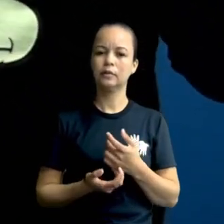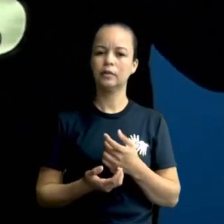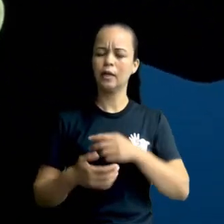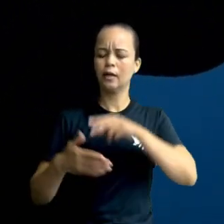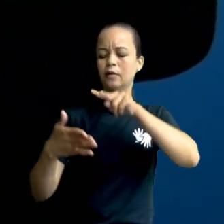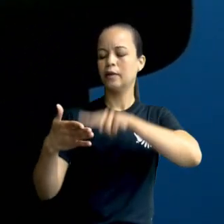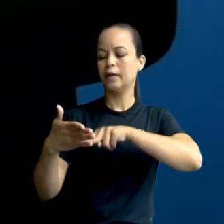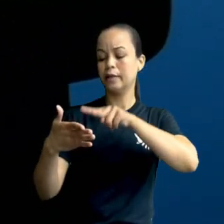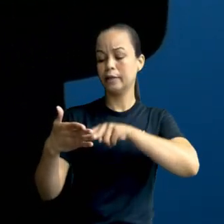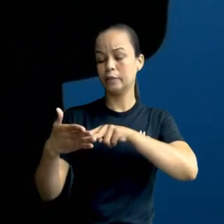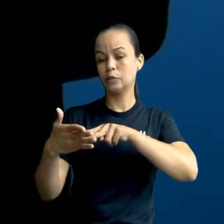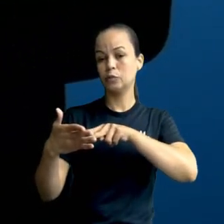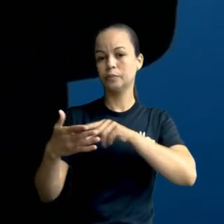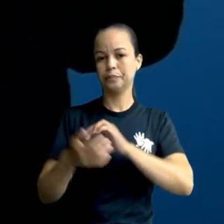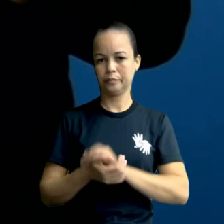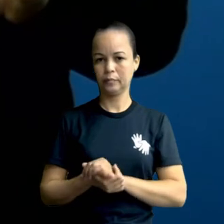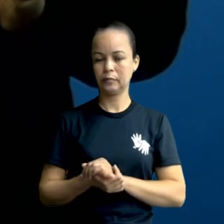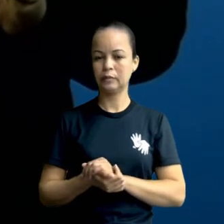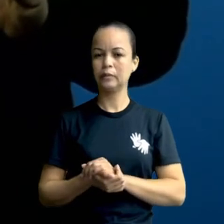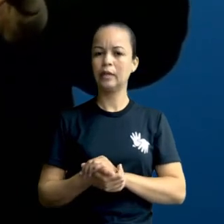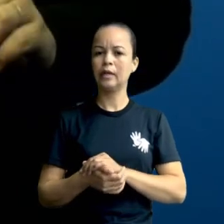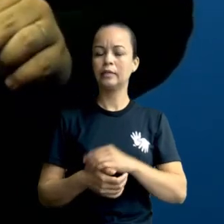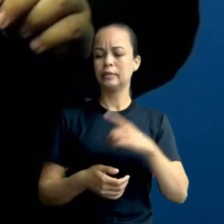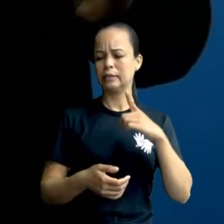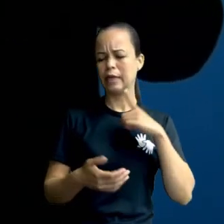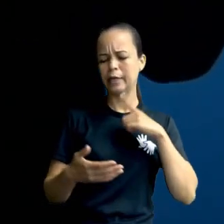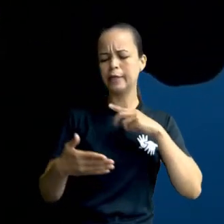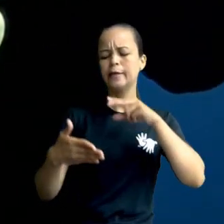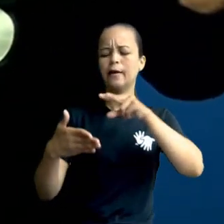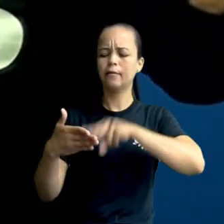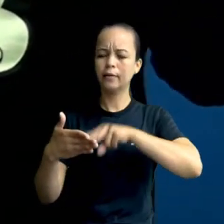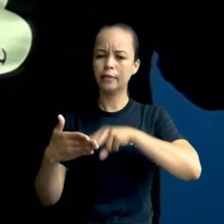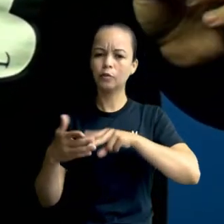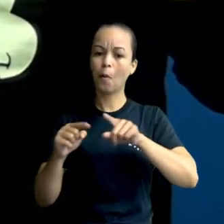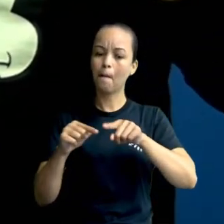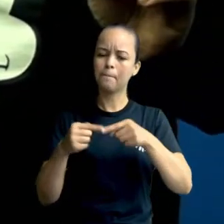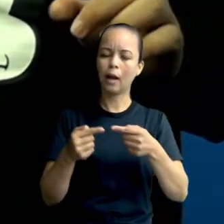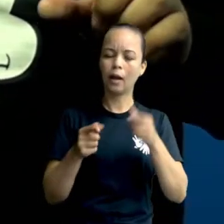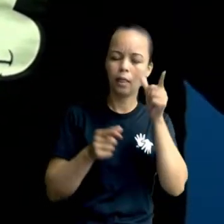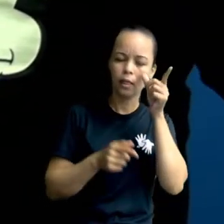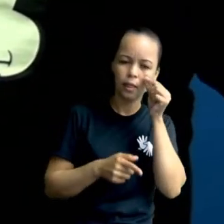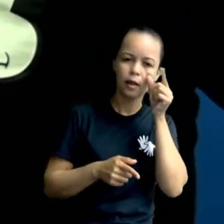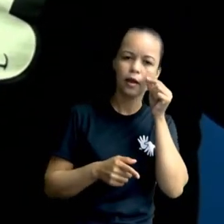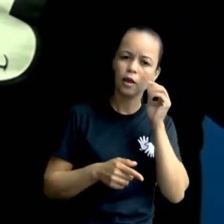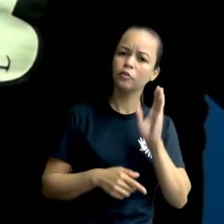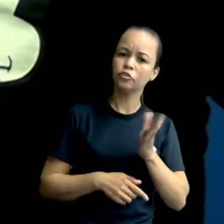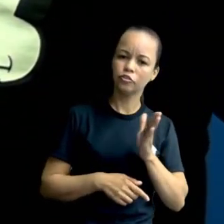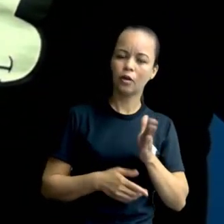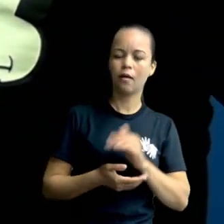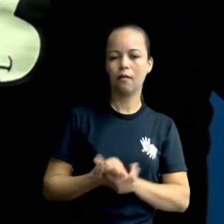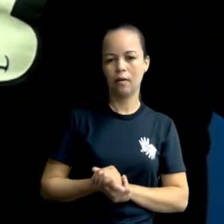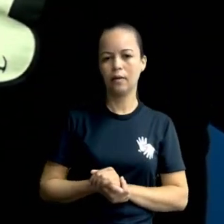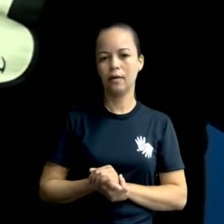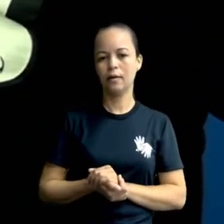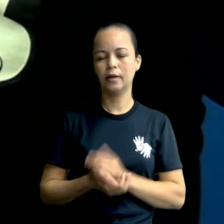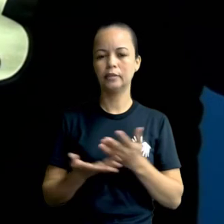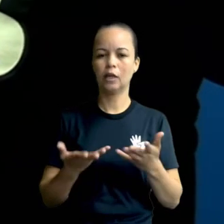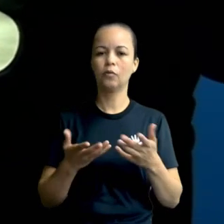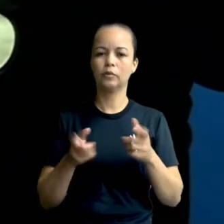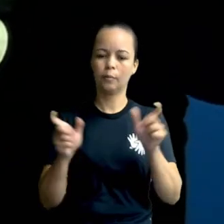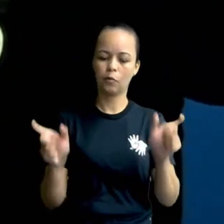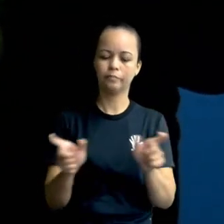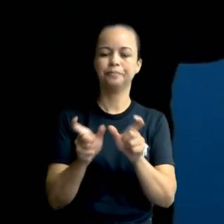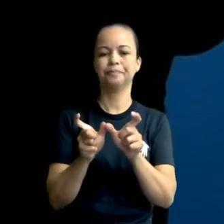teria lido, ou seja, 2 tempos, mas o sono chegou. Assim chamamos de